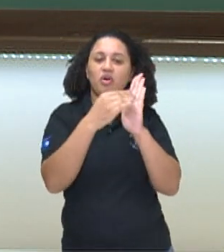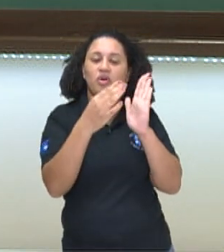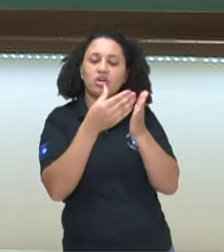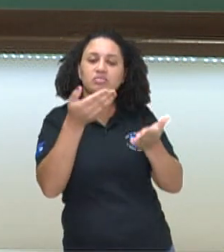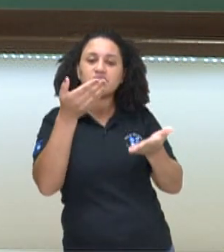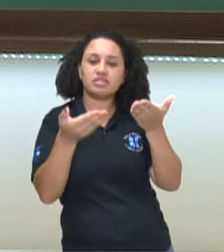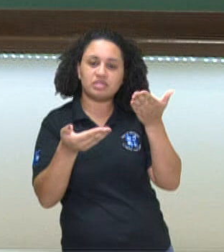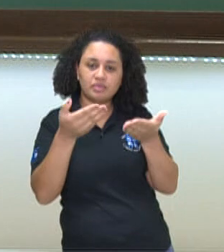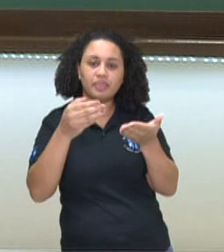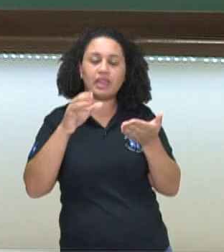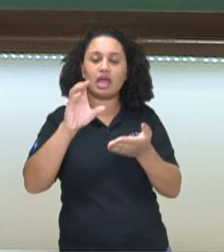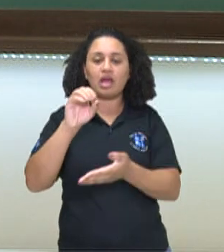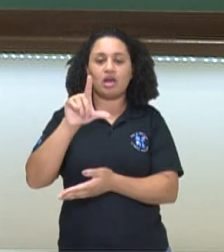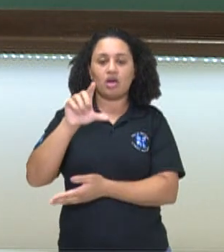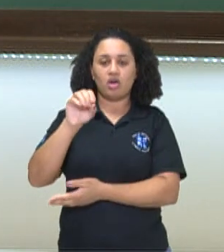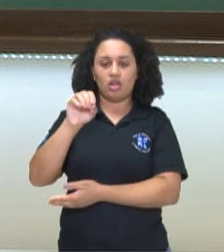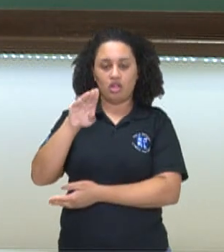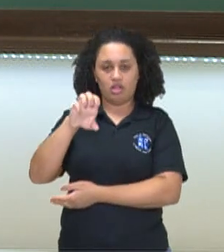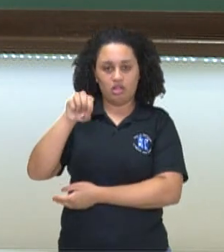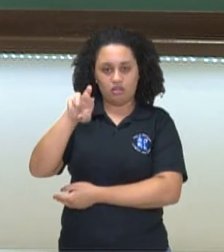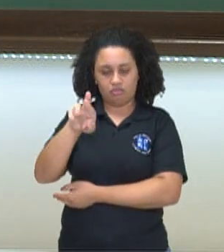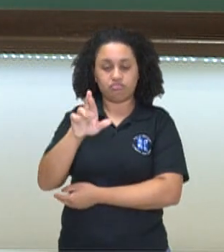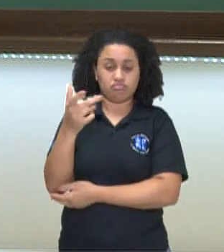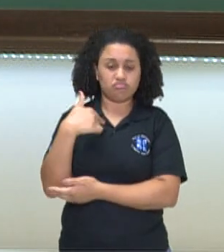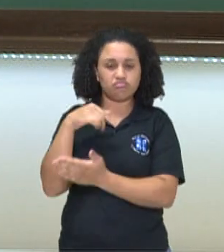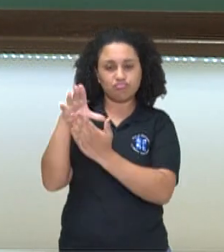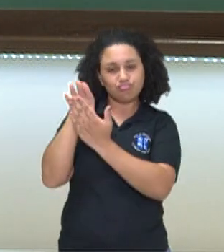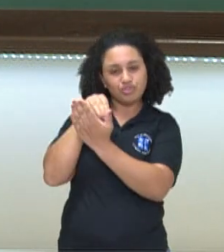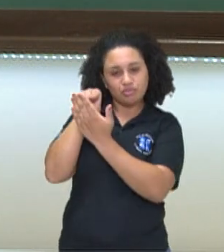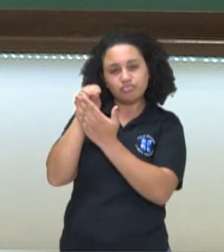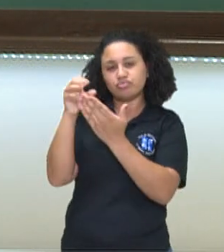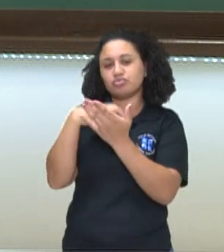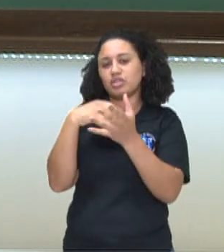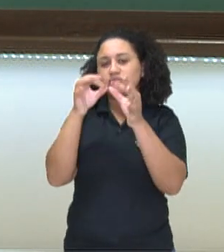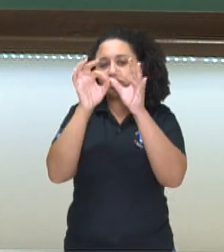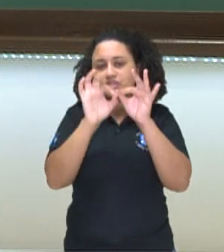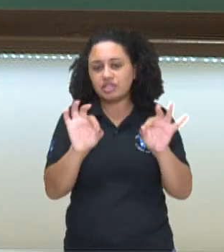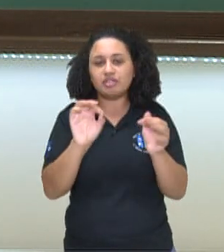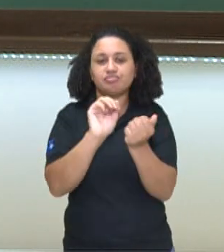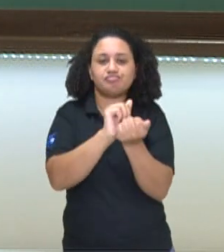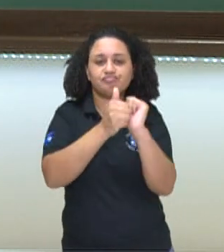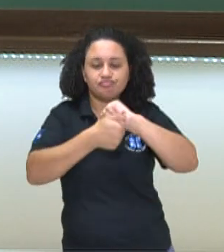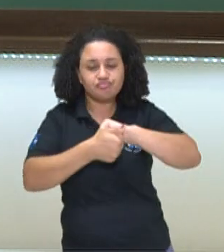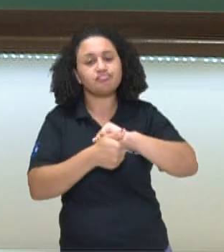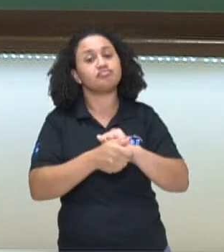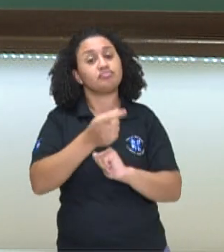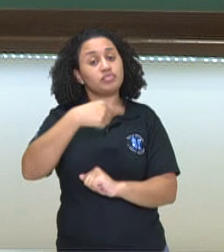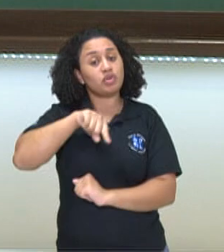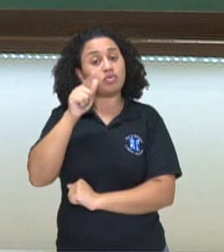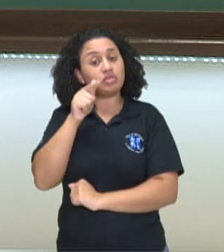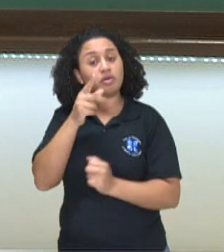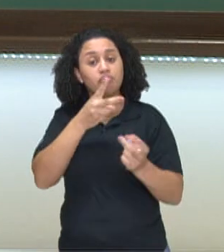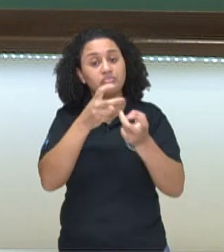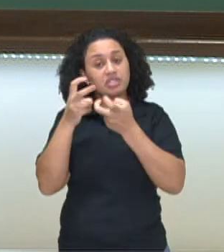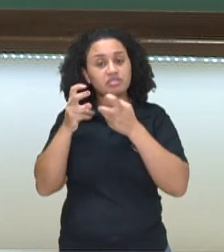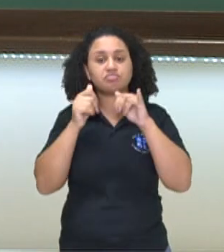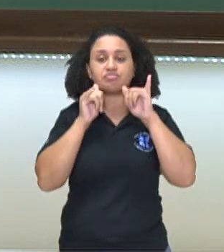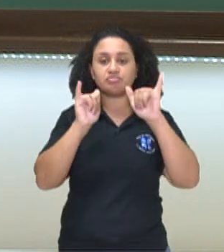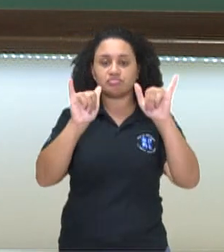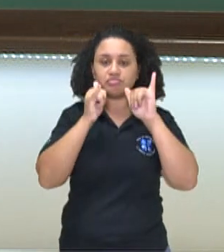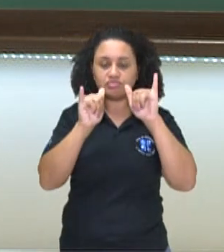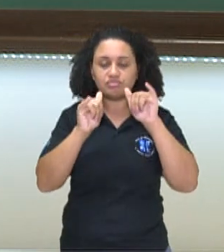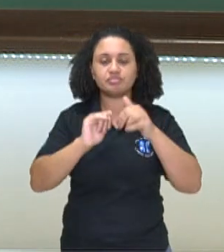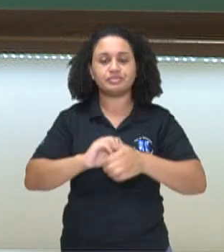torção de Coulomb, tá? Então, é uma imitação, algo simplificado, para que você possa perceber os efeitos elétricos,